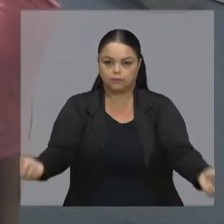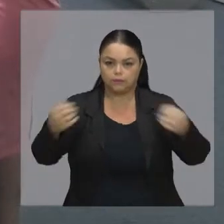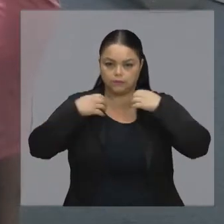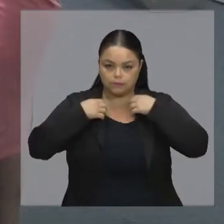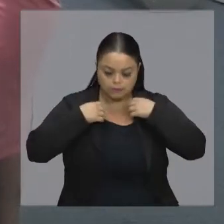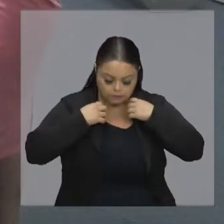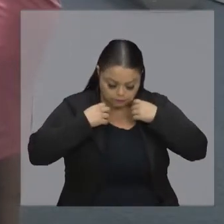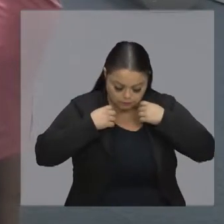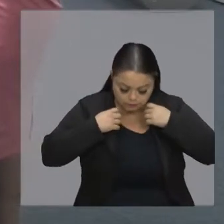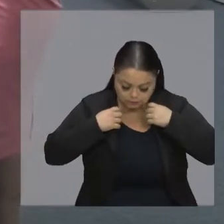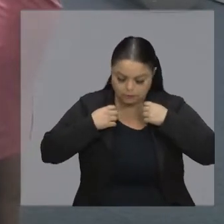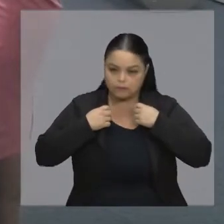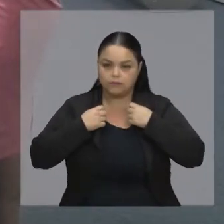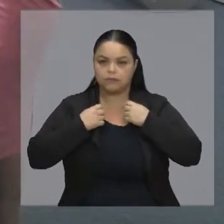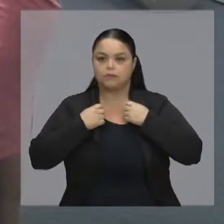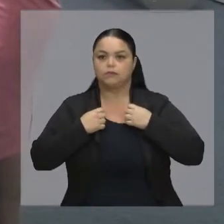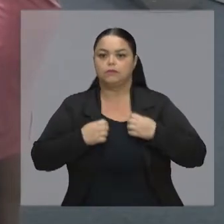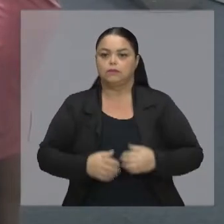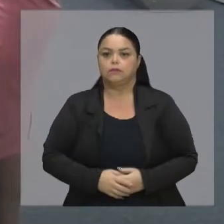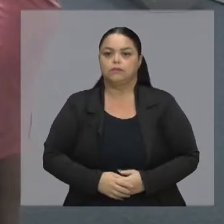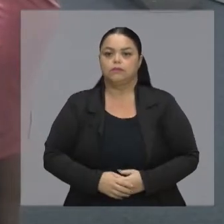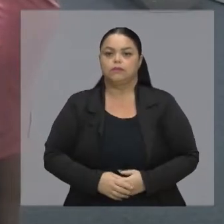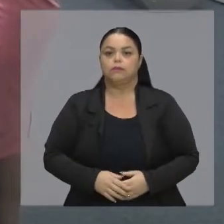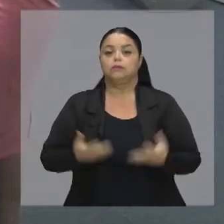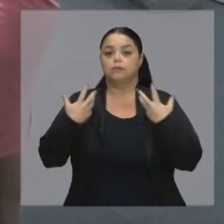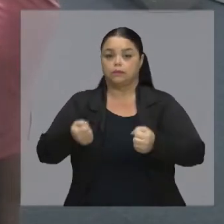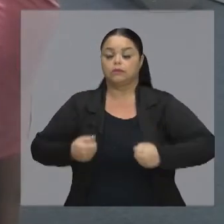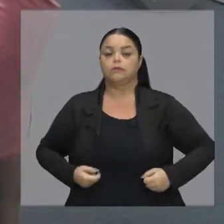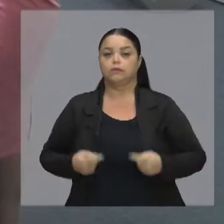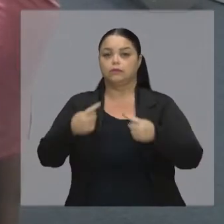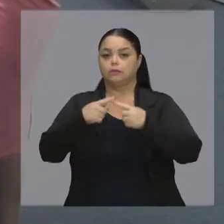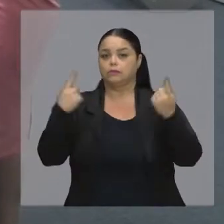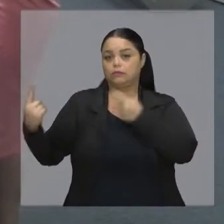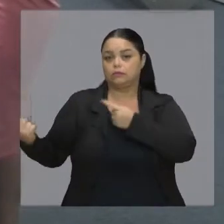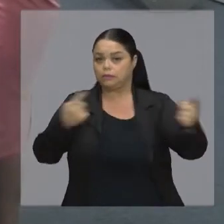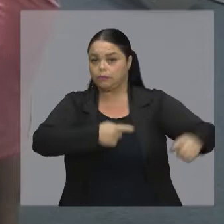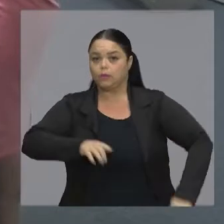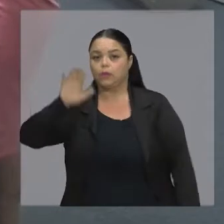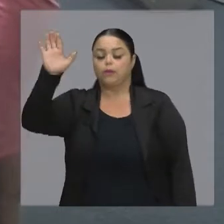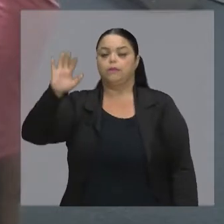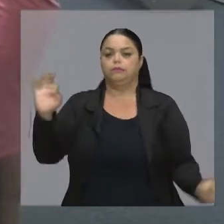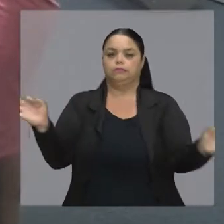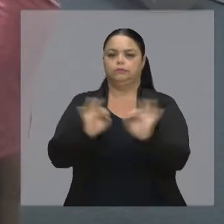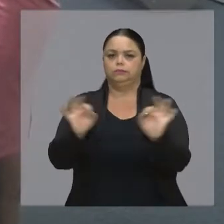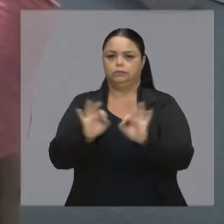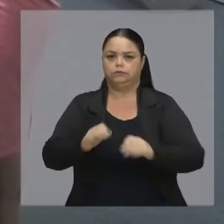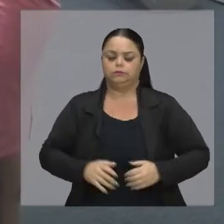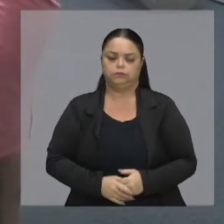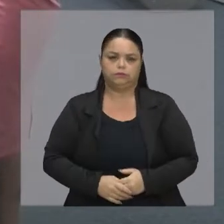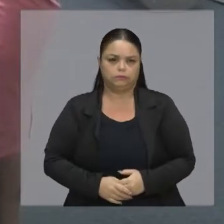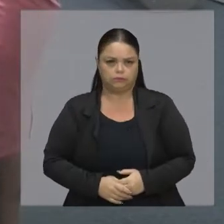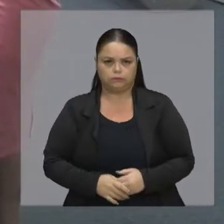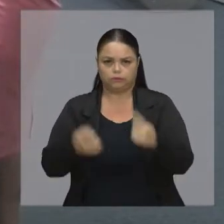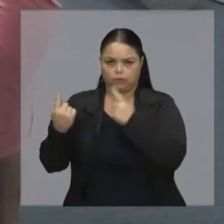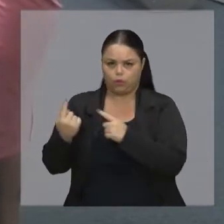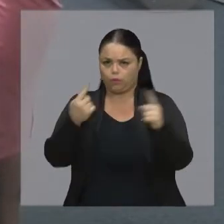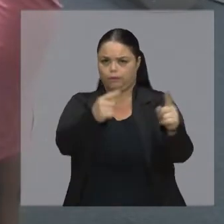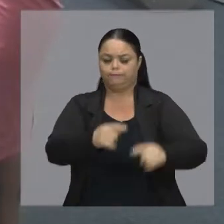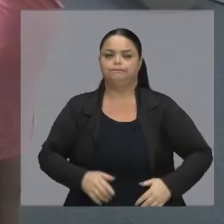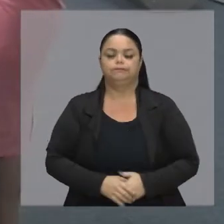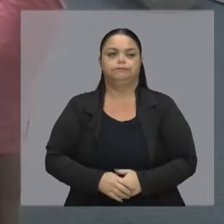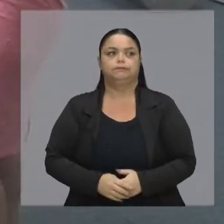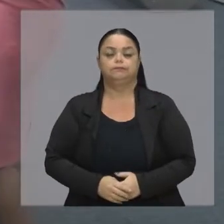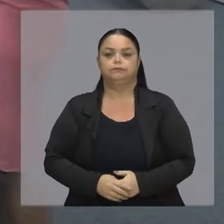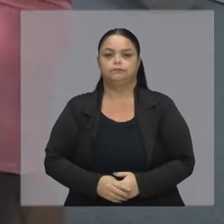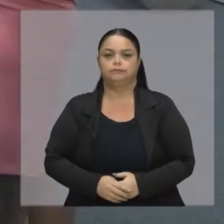processo. Vereadores favoráveis permaneçam como estão, os contrários que se manifestem. Nenhuma manifestação